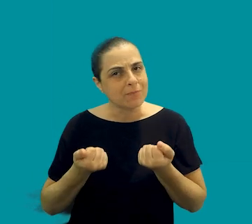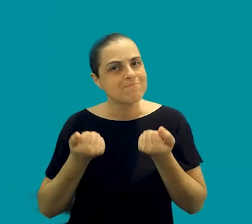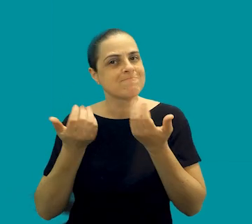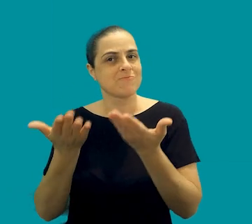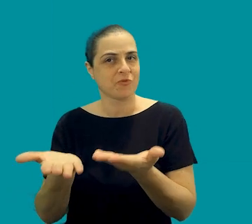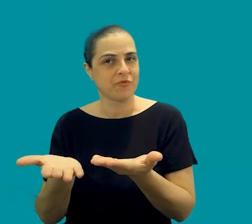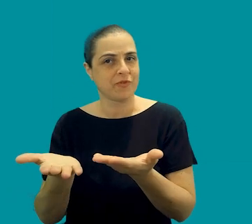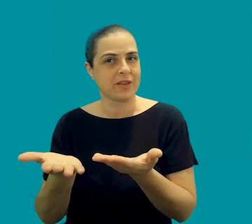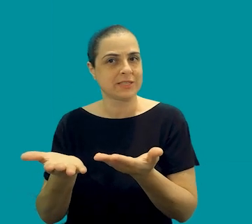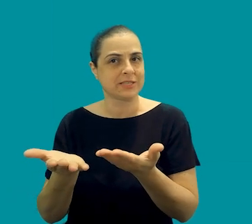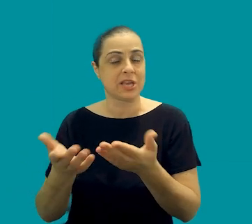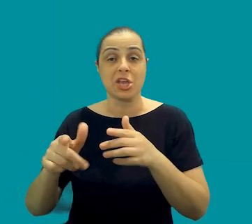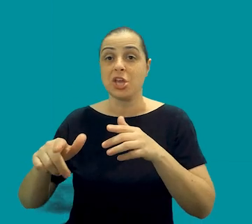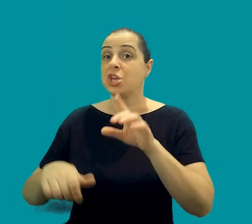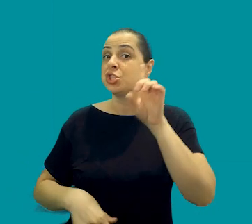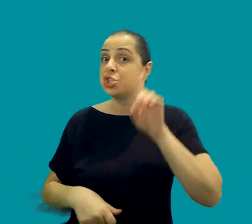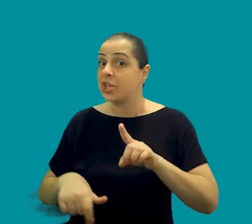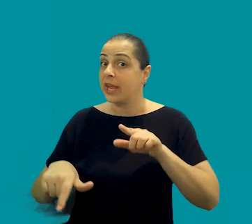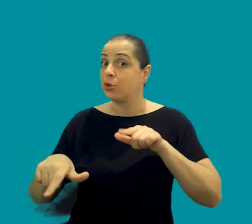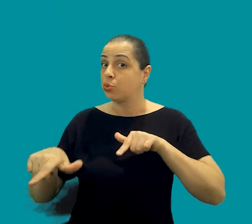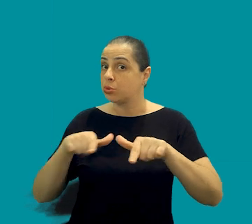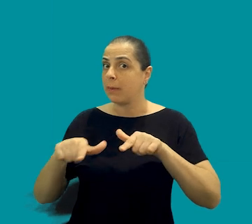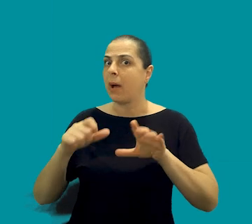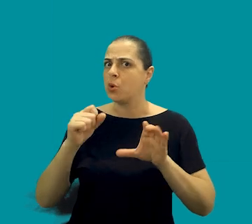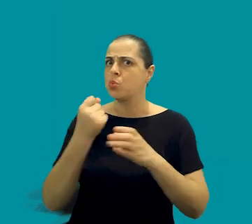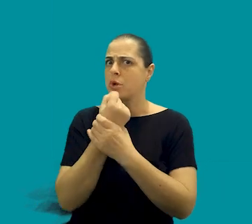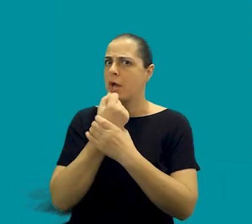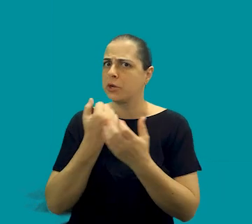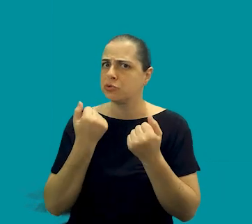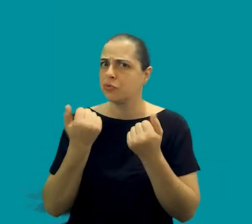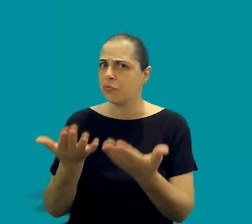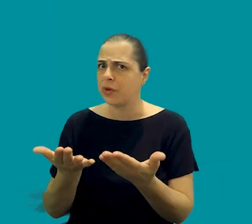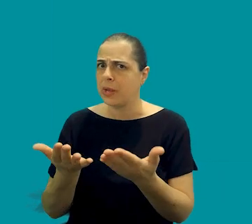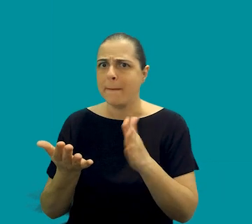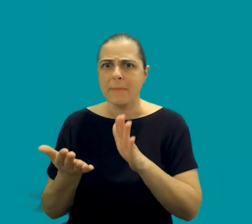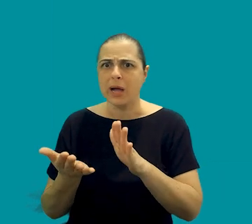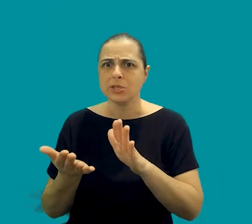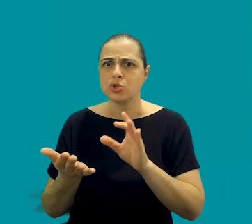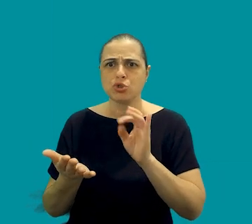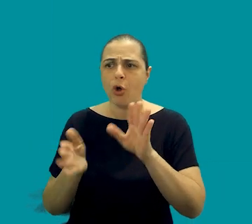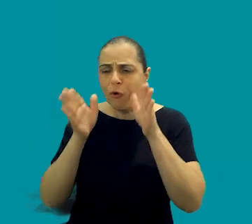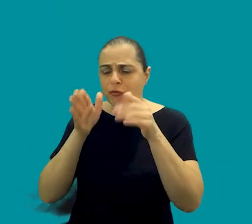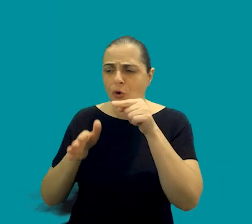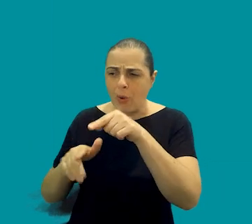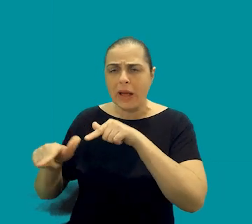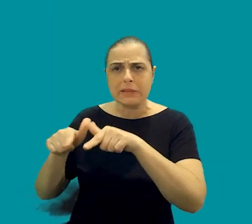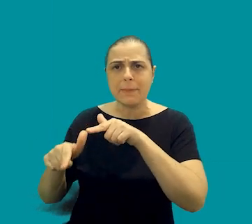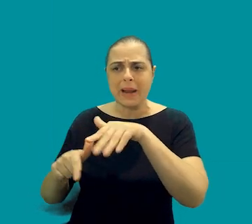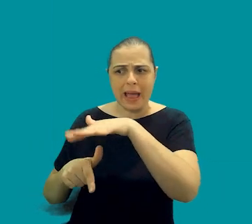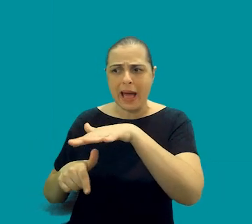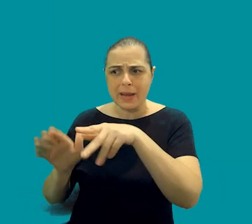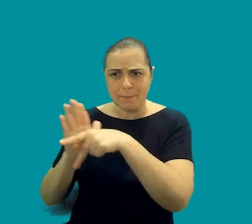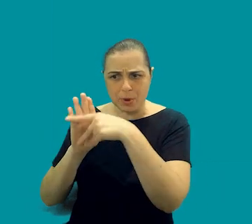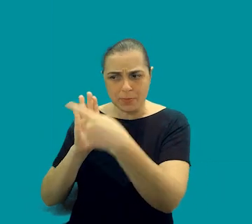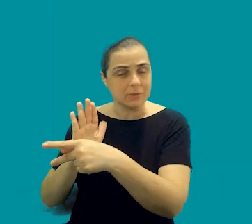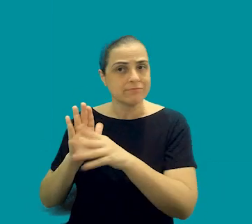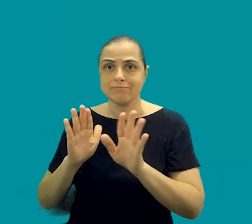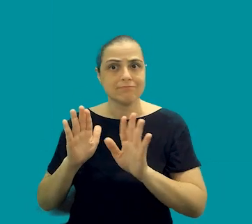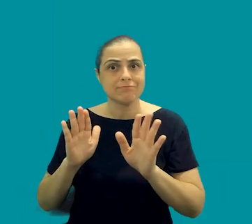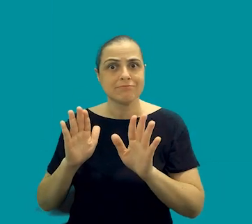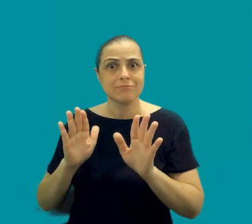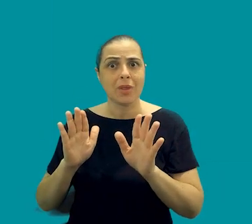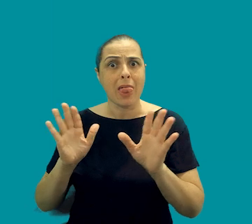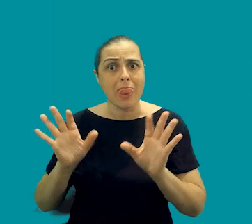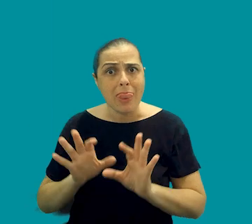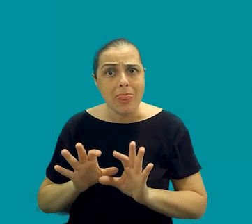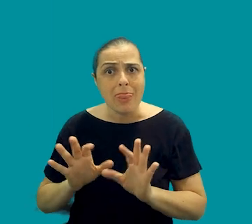esse direito do trabalho para o jovem, mas não definir para o jovem qual é o caminho dele. Ampliar as perspectivas dos jovens numa